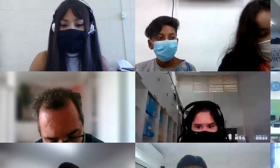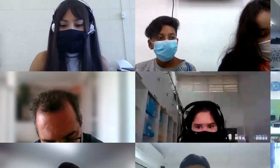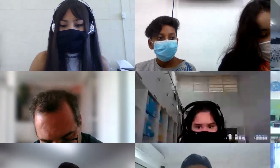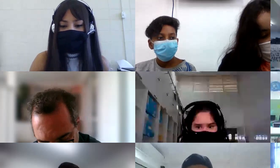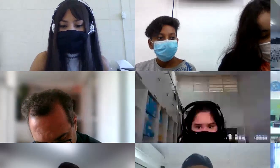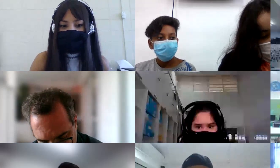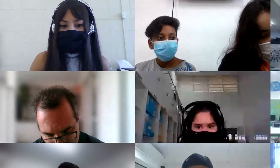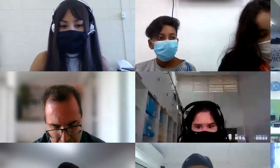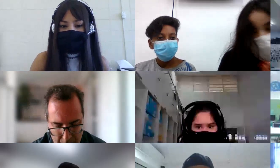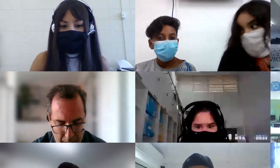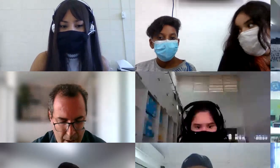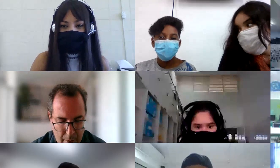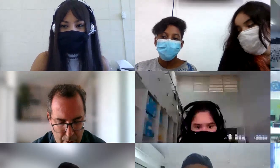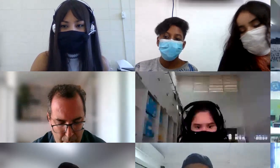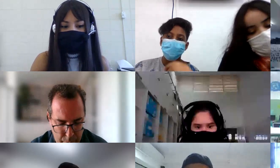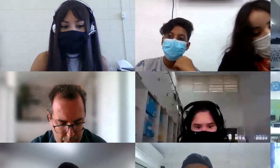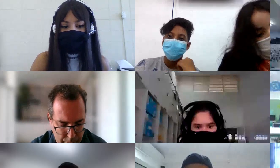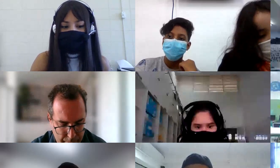Miguel.